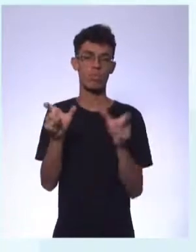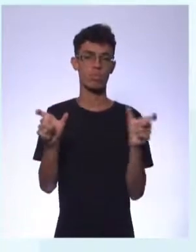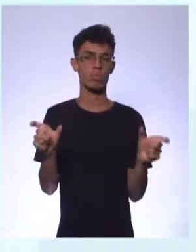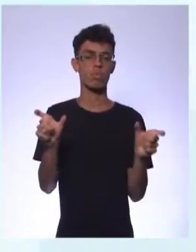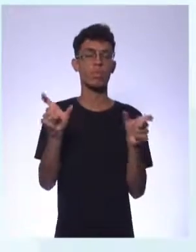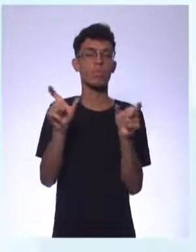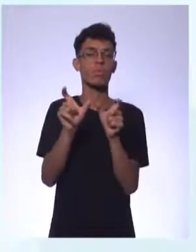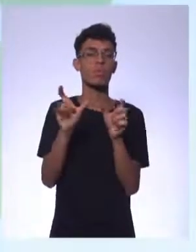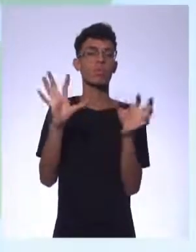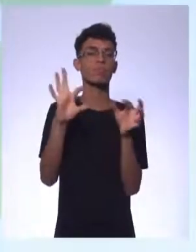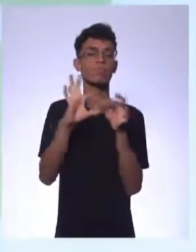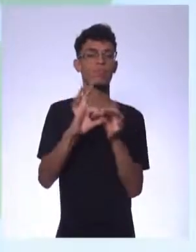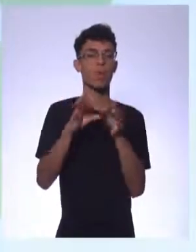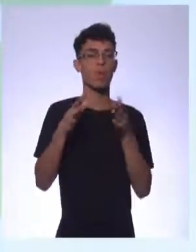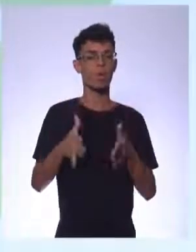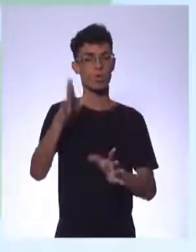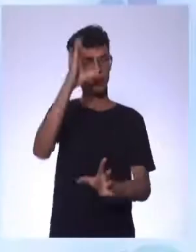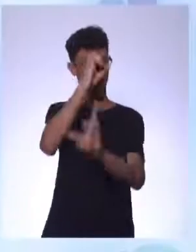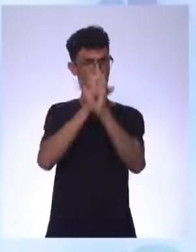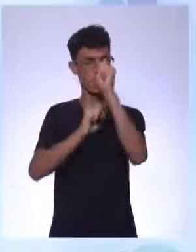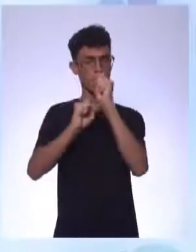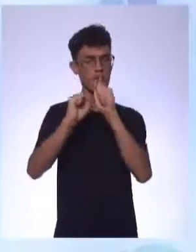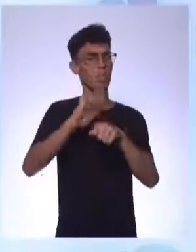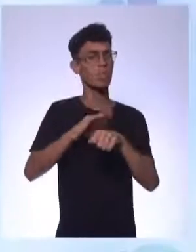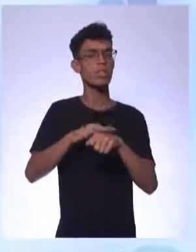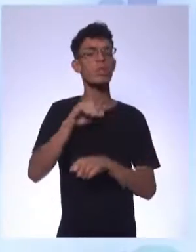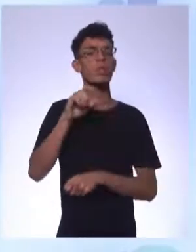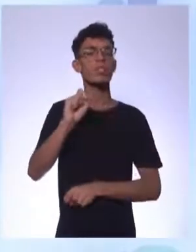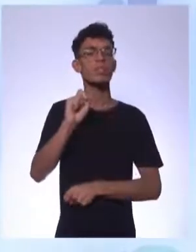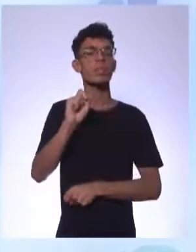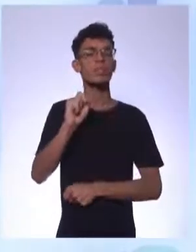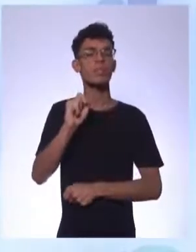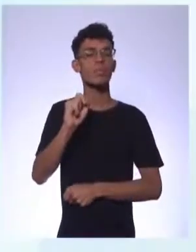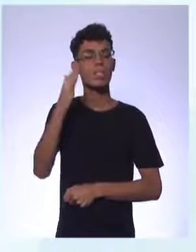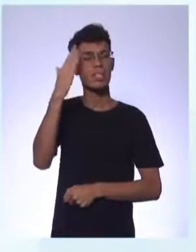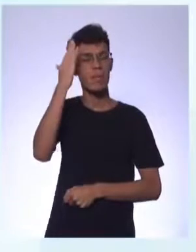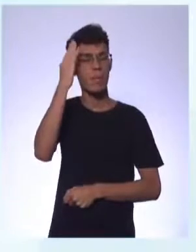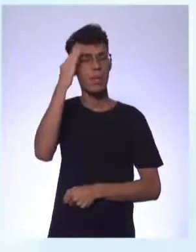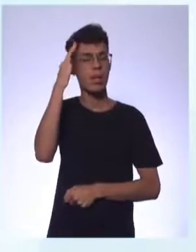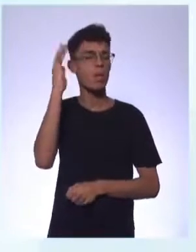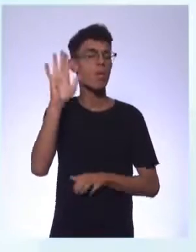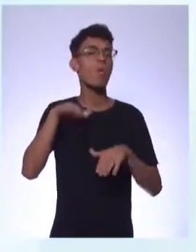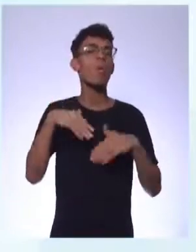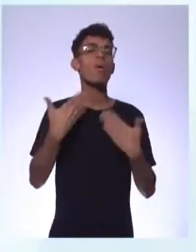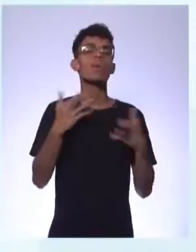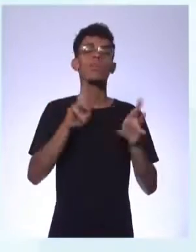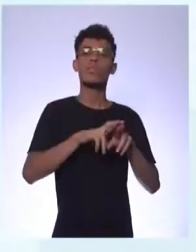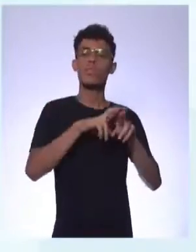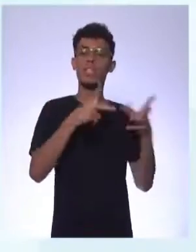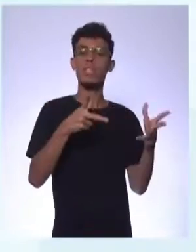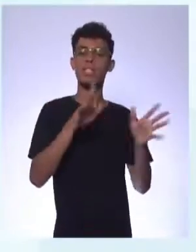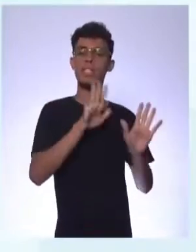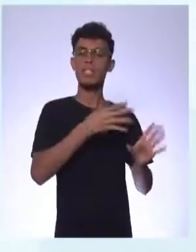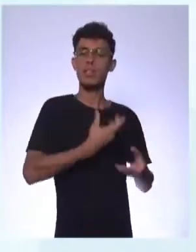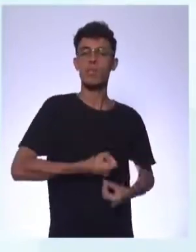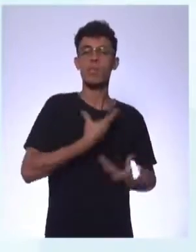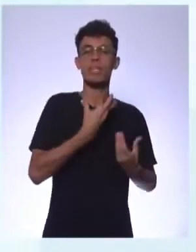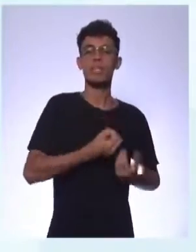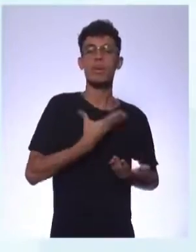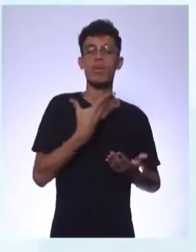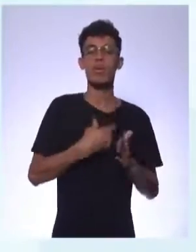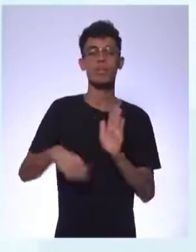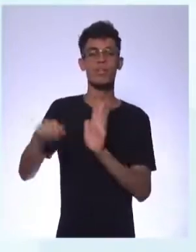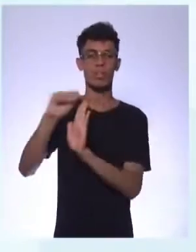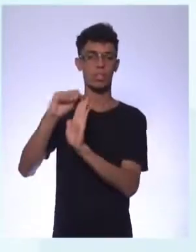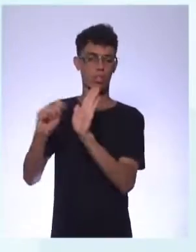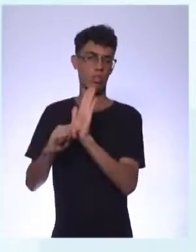vamos aprender hoje, hein, professor Mauro? Isso, o que faremos hoje? Hoje vamos diferenciar notícia de artigo de opinião, que fica bem claro, né? Porque uma